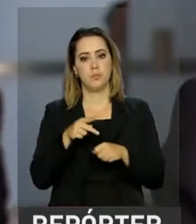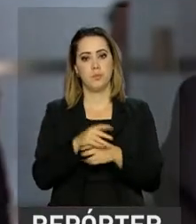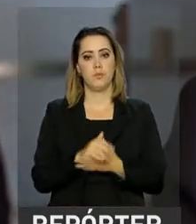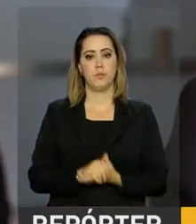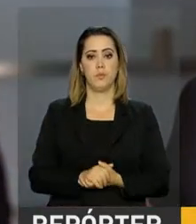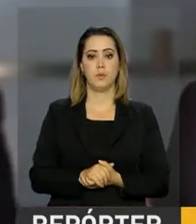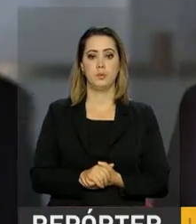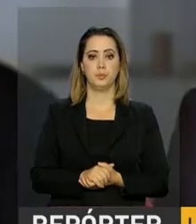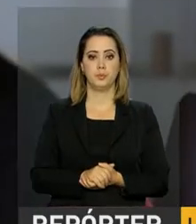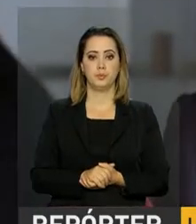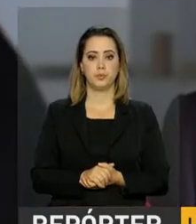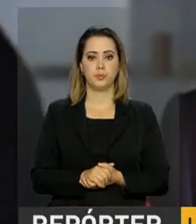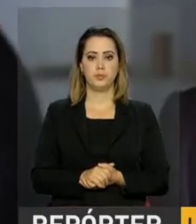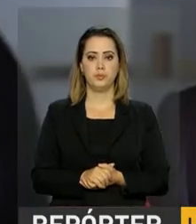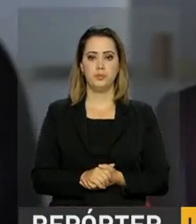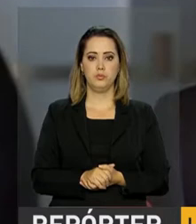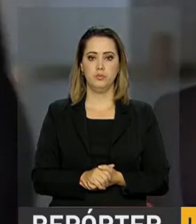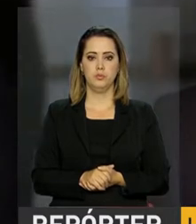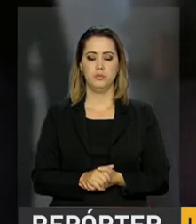grande mensagem é